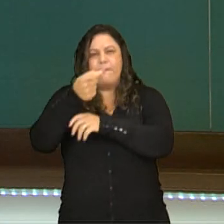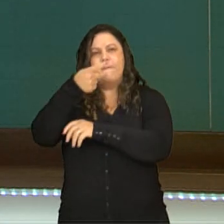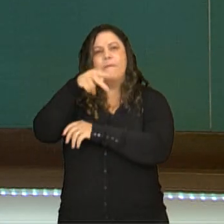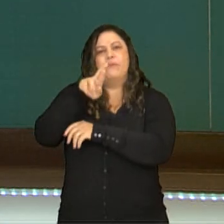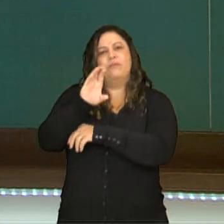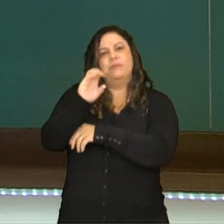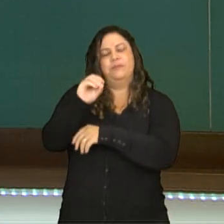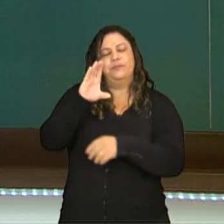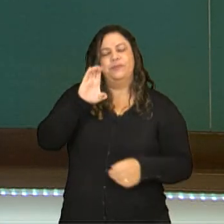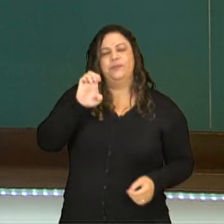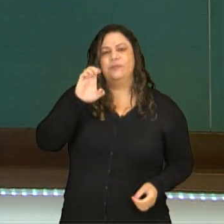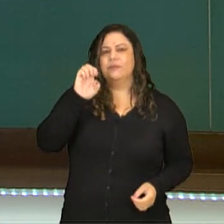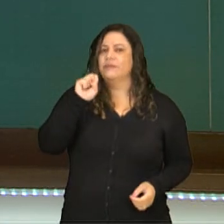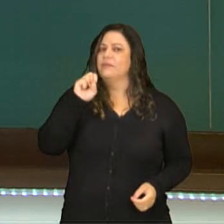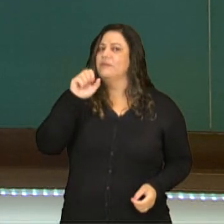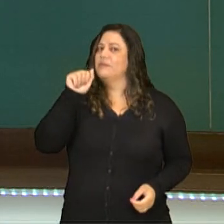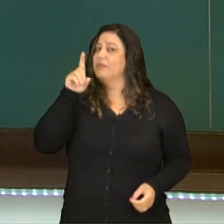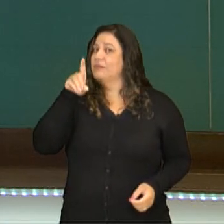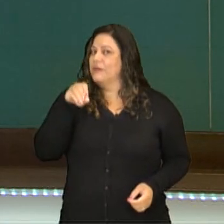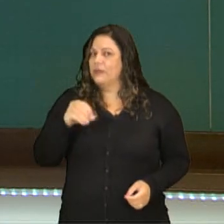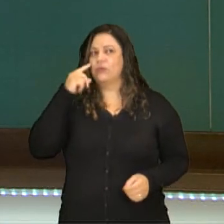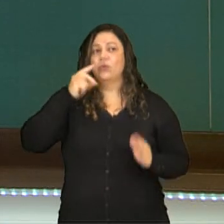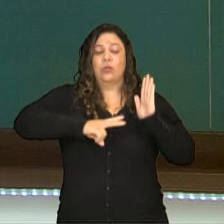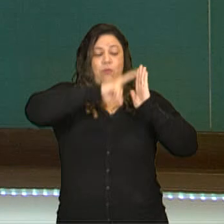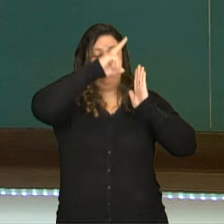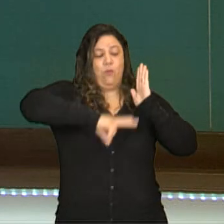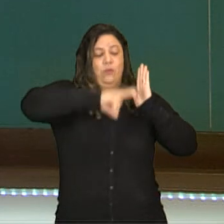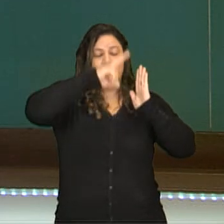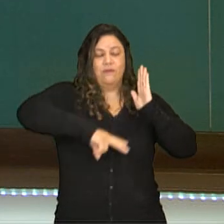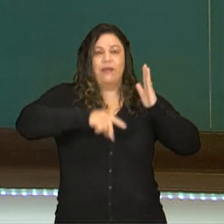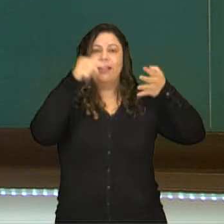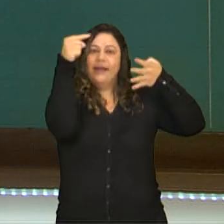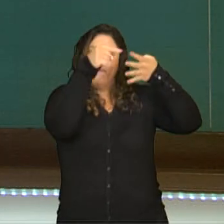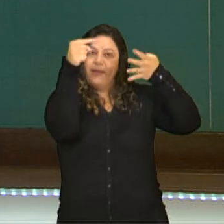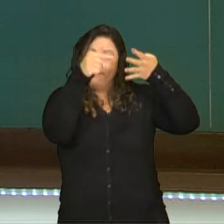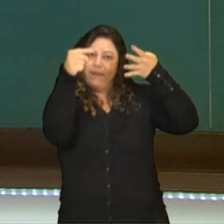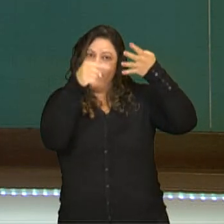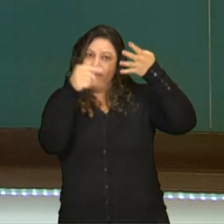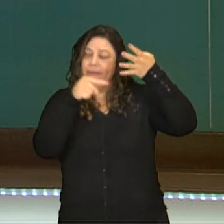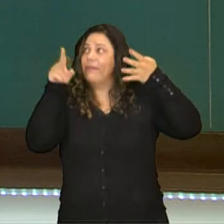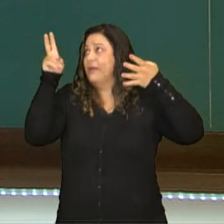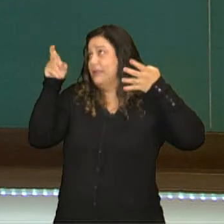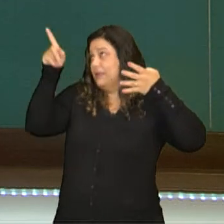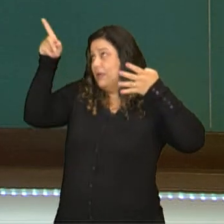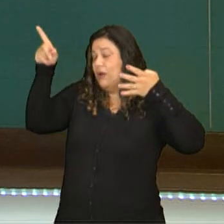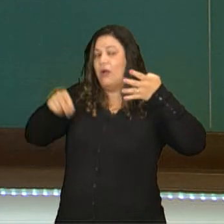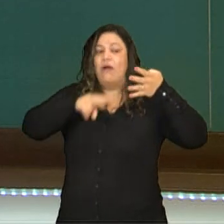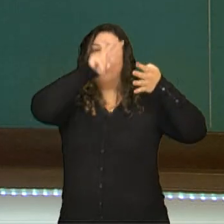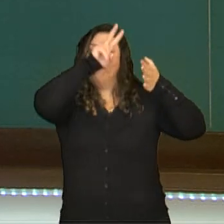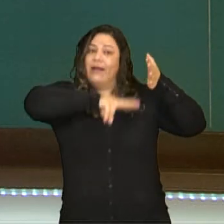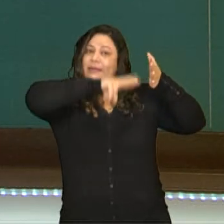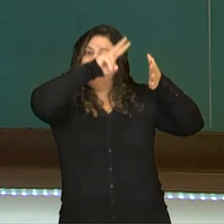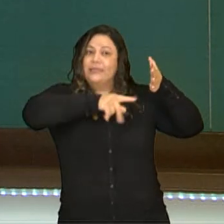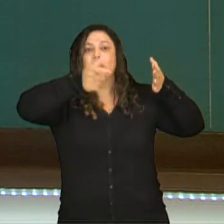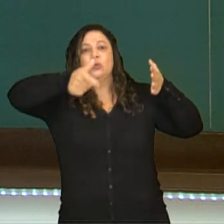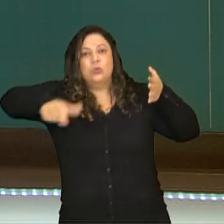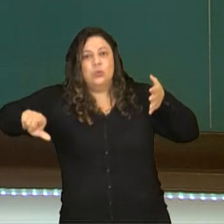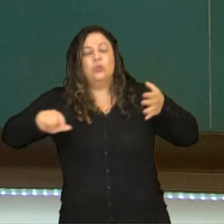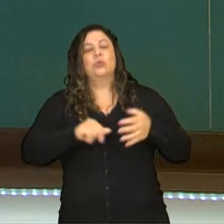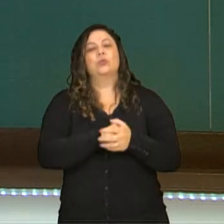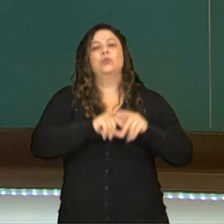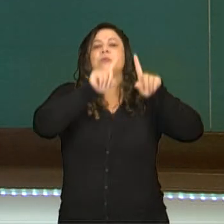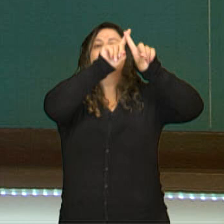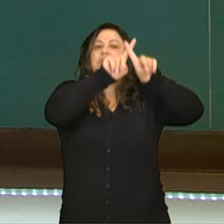que você vai fazer o seguinte, você vai ler cada uma das opções, vai ler de novo para poder entender e vai marcar